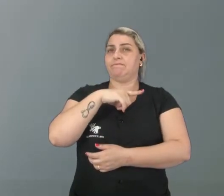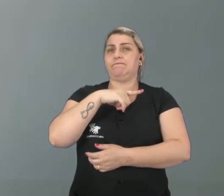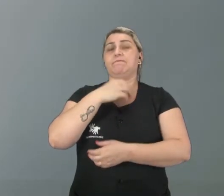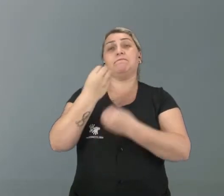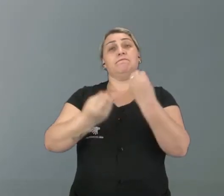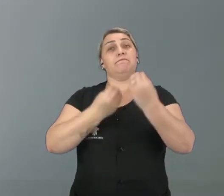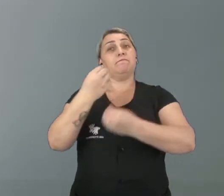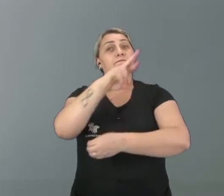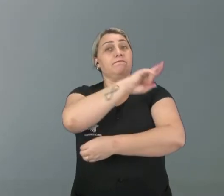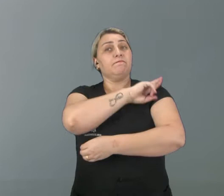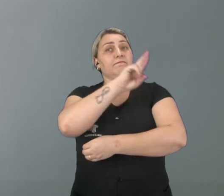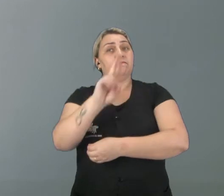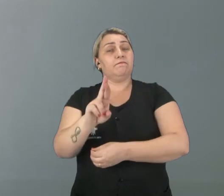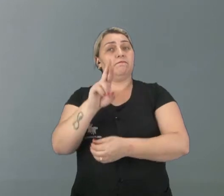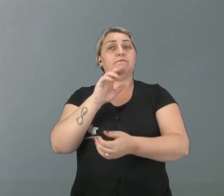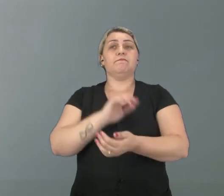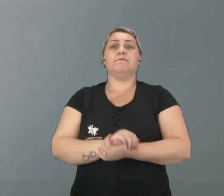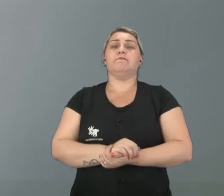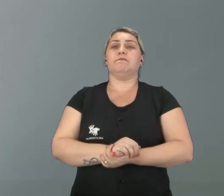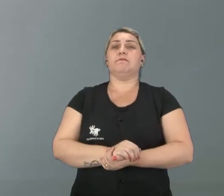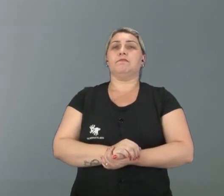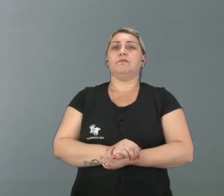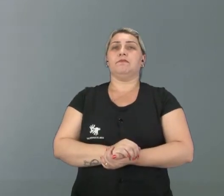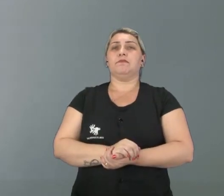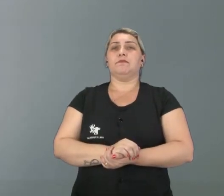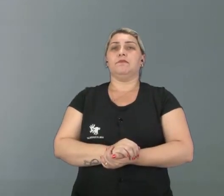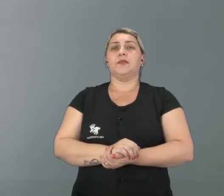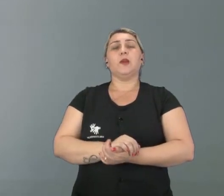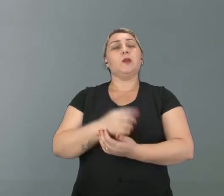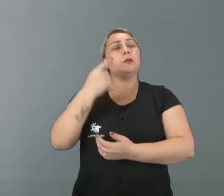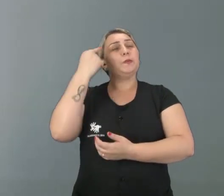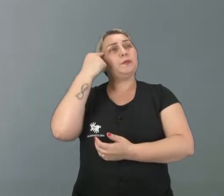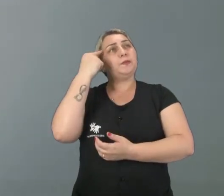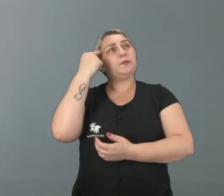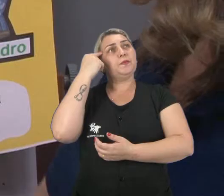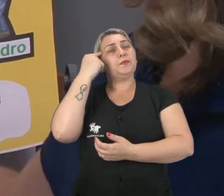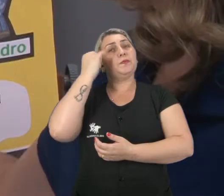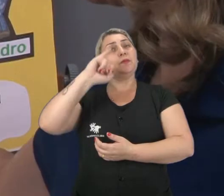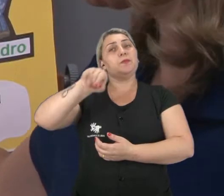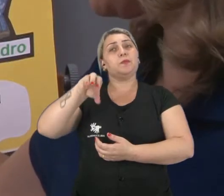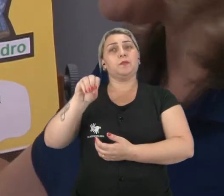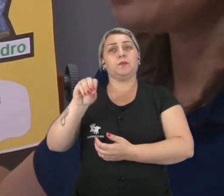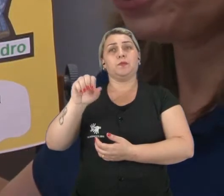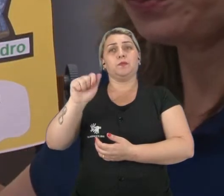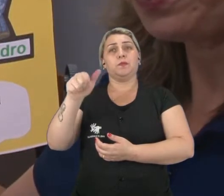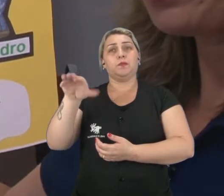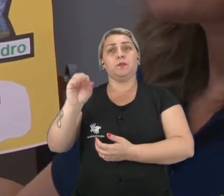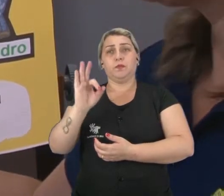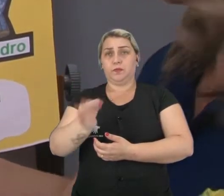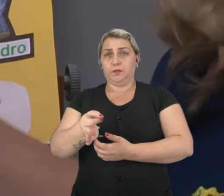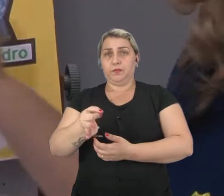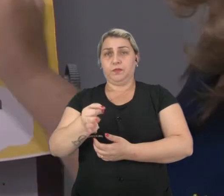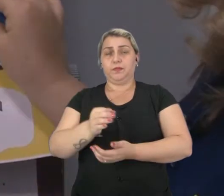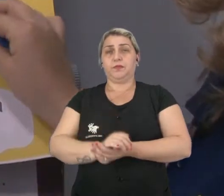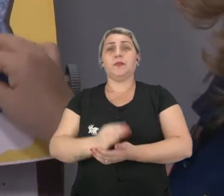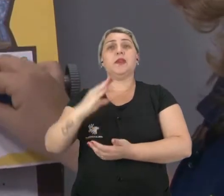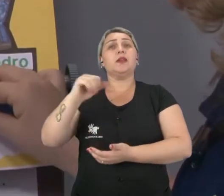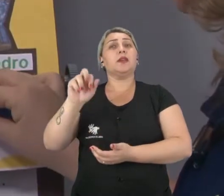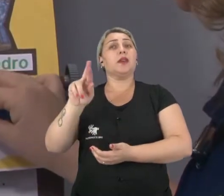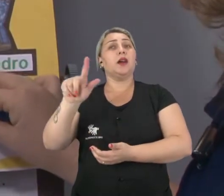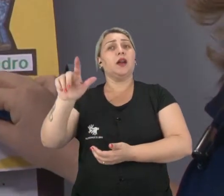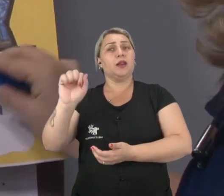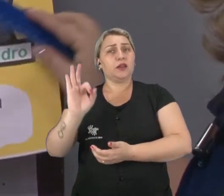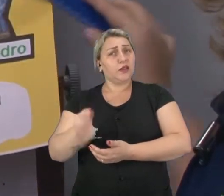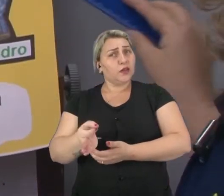Como que você representou? Será que você pensou que João está certo, que